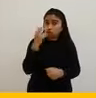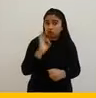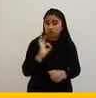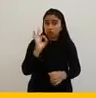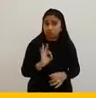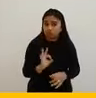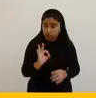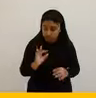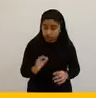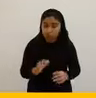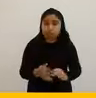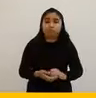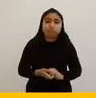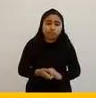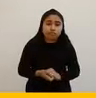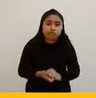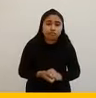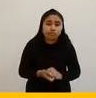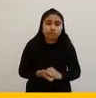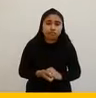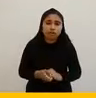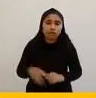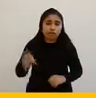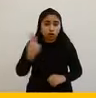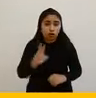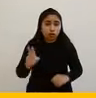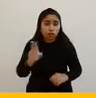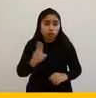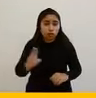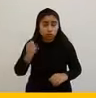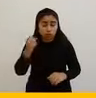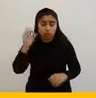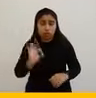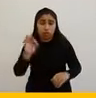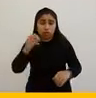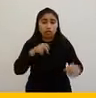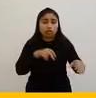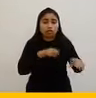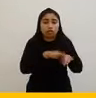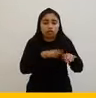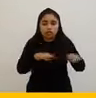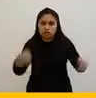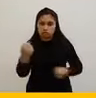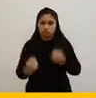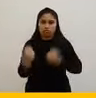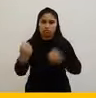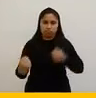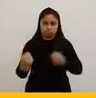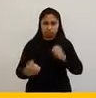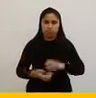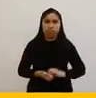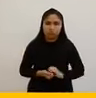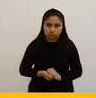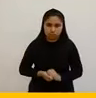da loja e inutilização de 80% das vagas de estacionamento.